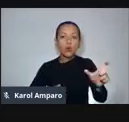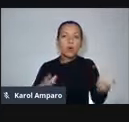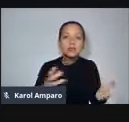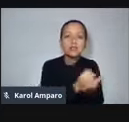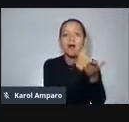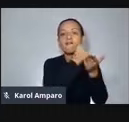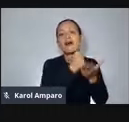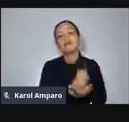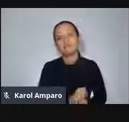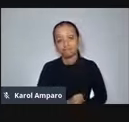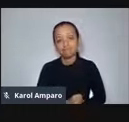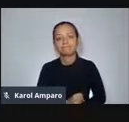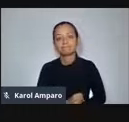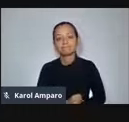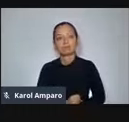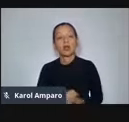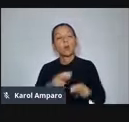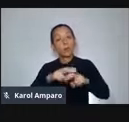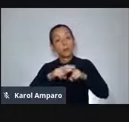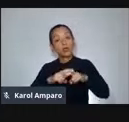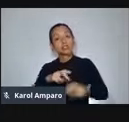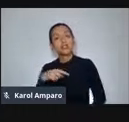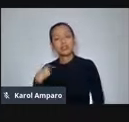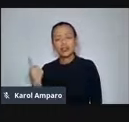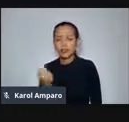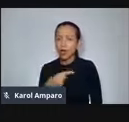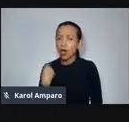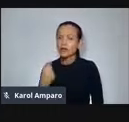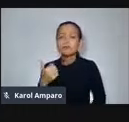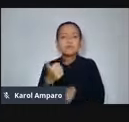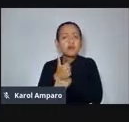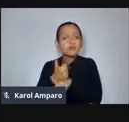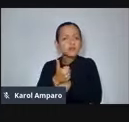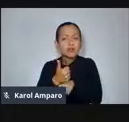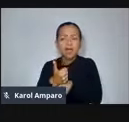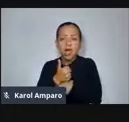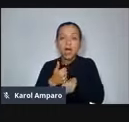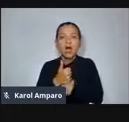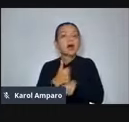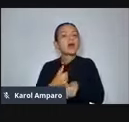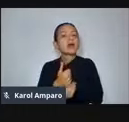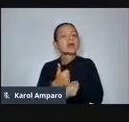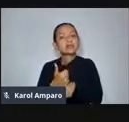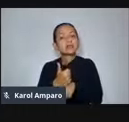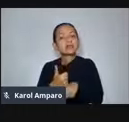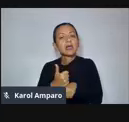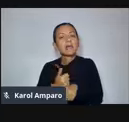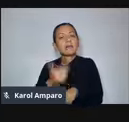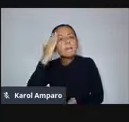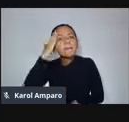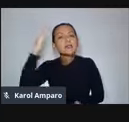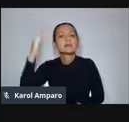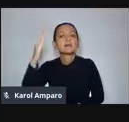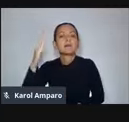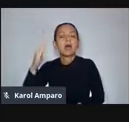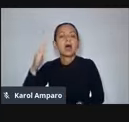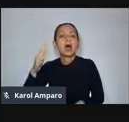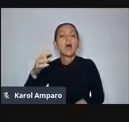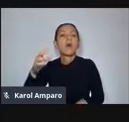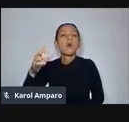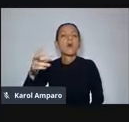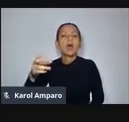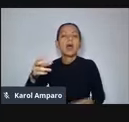trabalhar na nossa função enquanto profissionais de qualquer área, mas principalmente na nossa arte e cultura